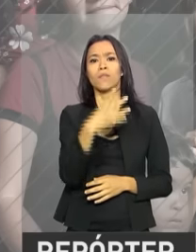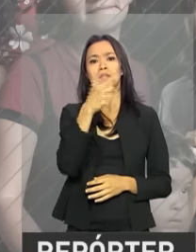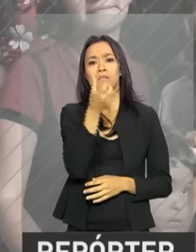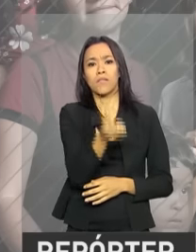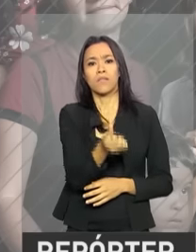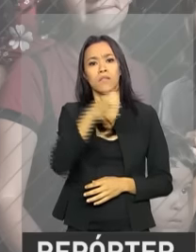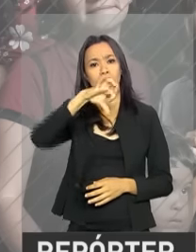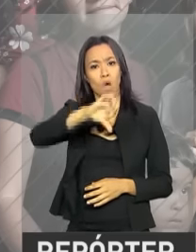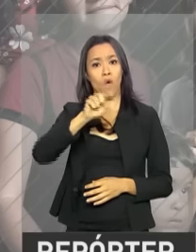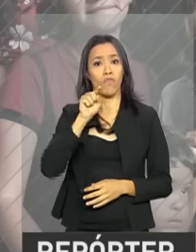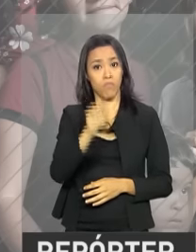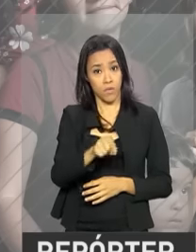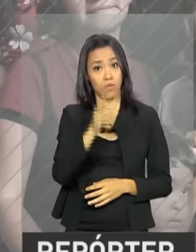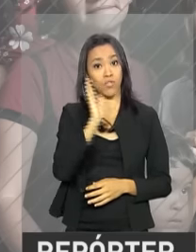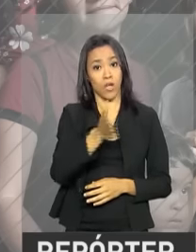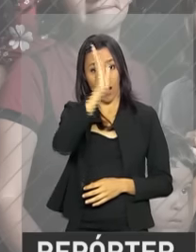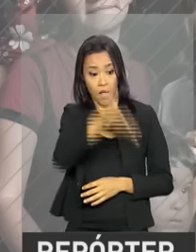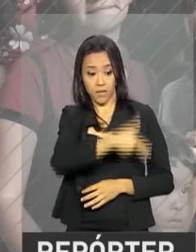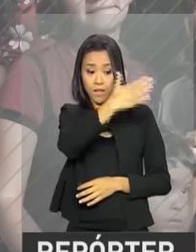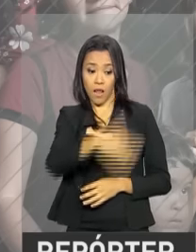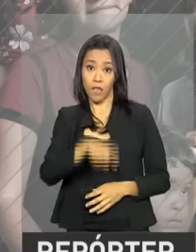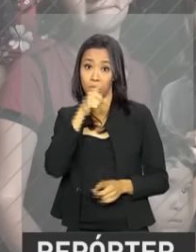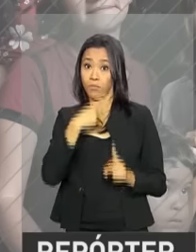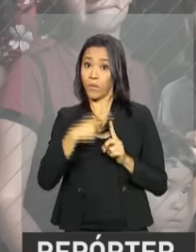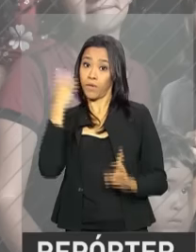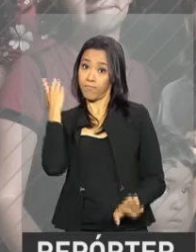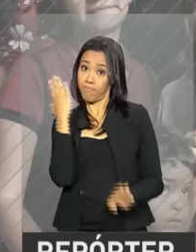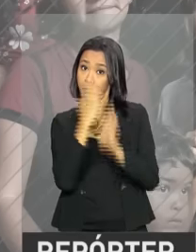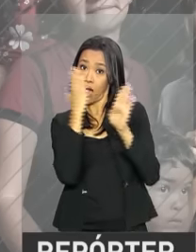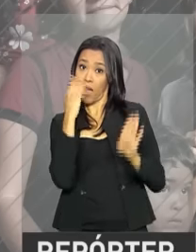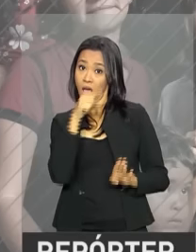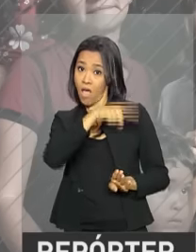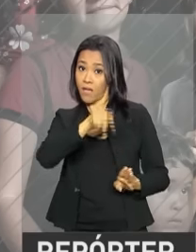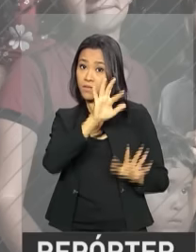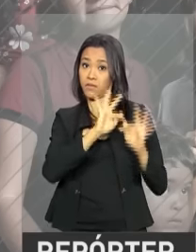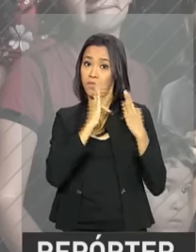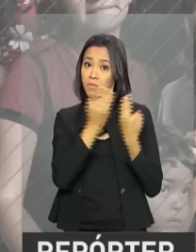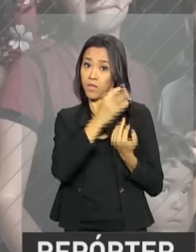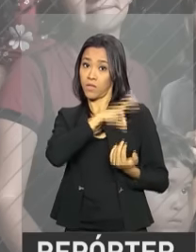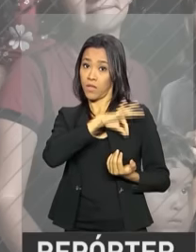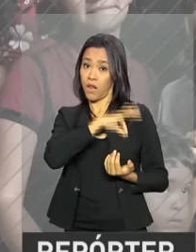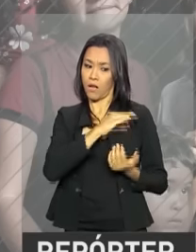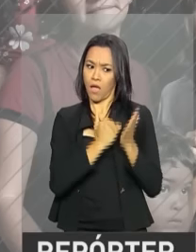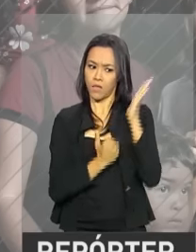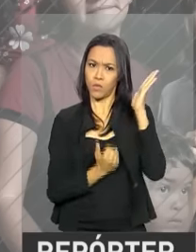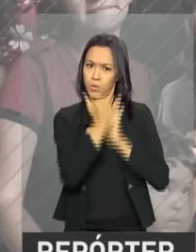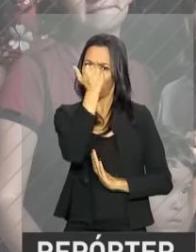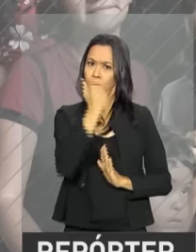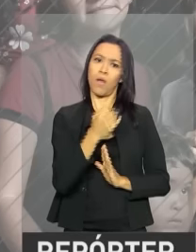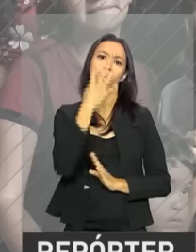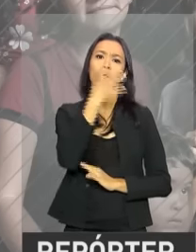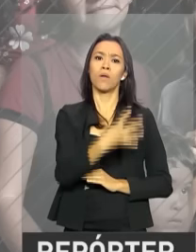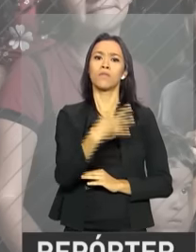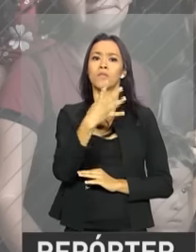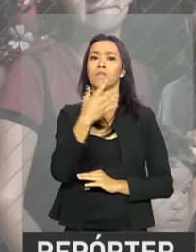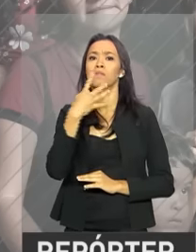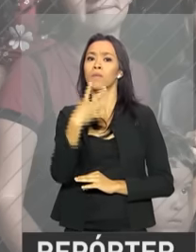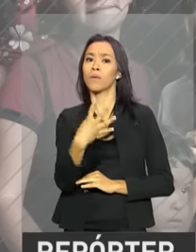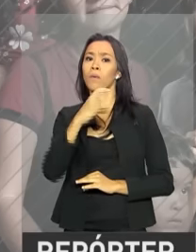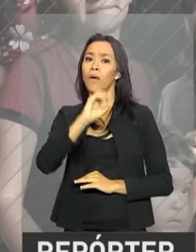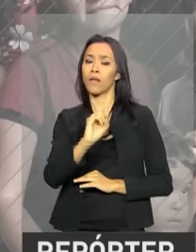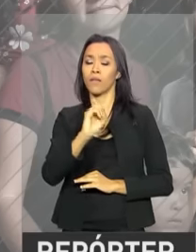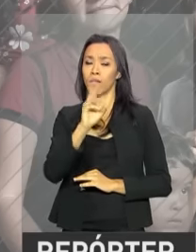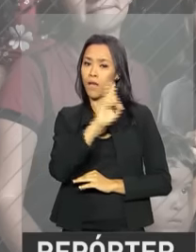469.000 foram cancelados porque foi constatado que a renda dessas famílias é superior a R 440 por